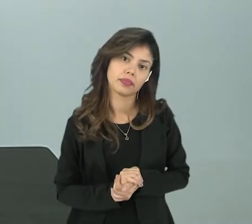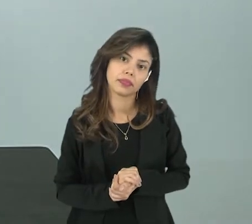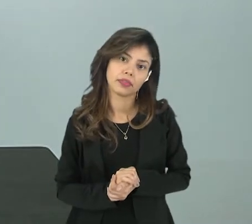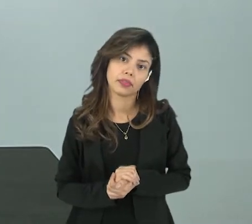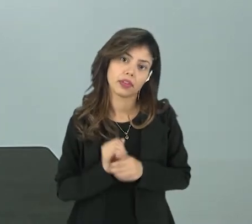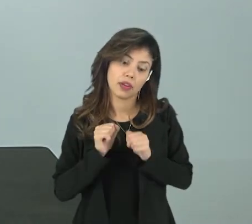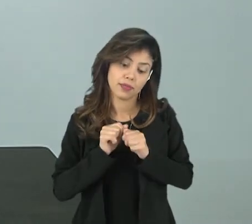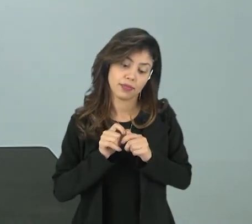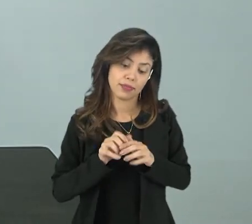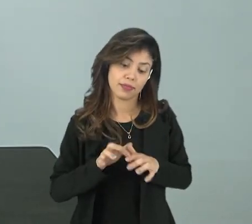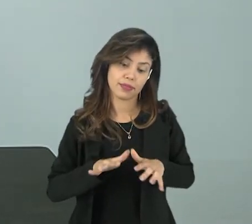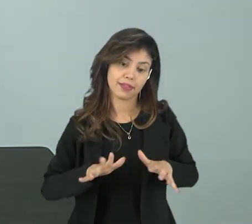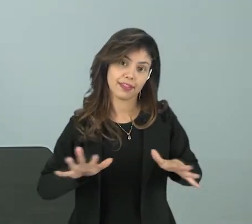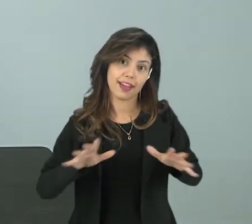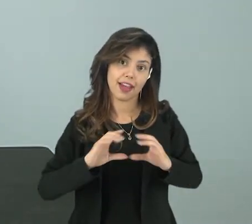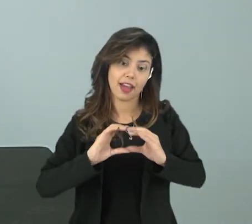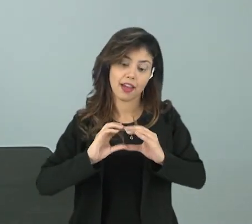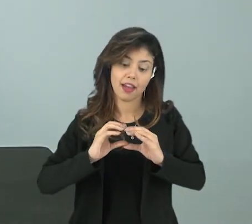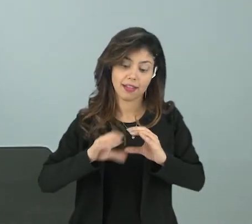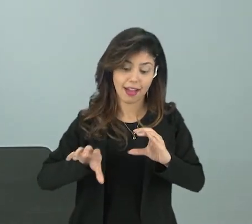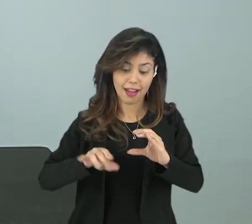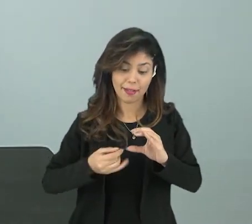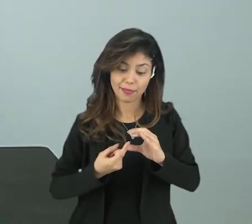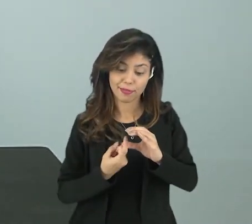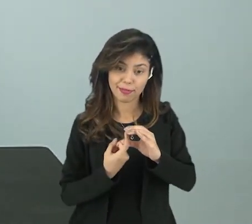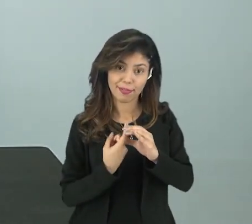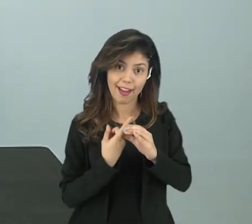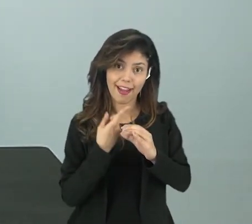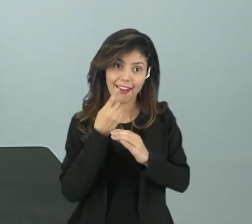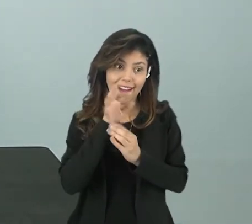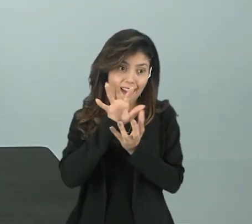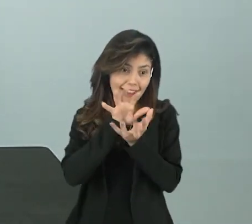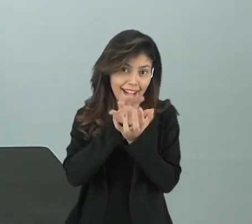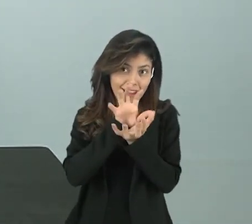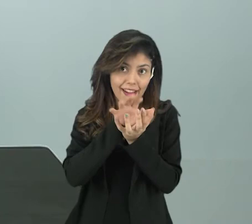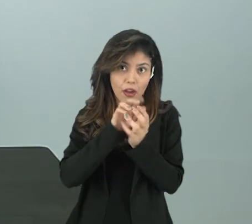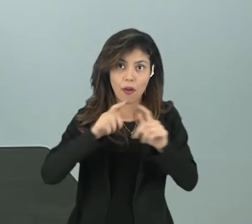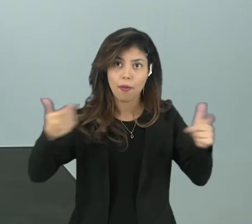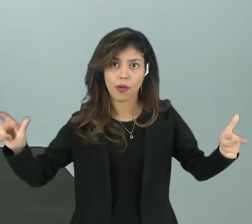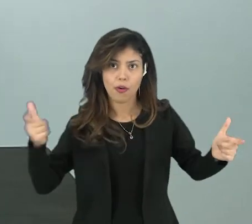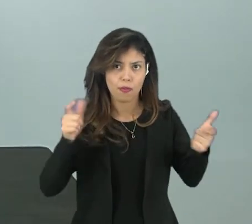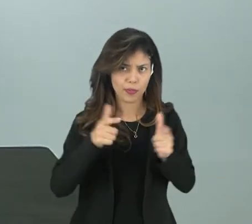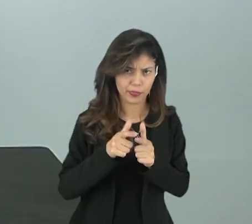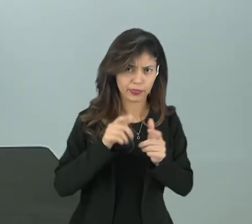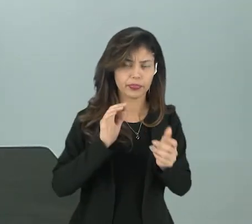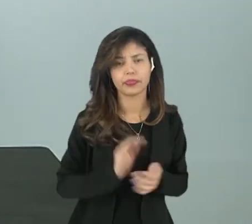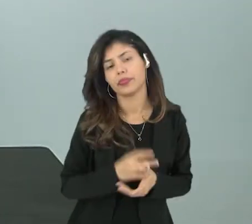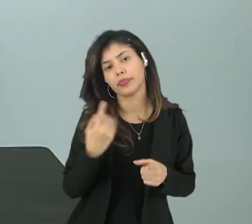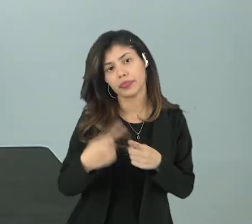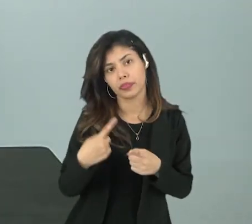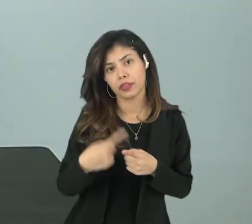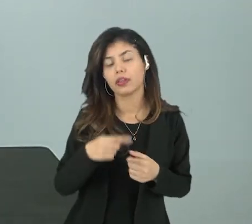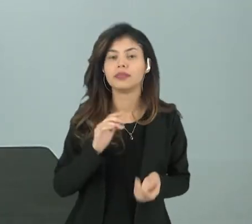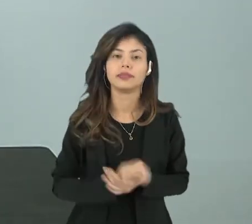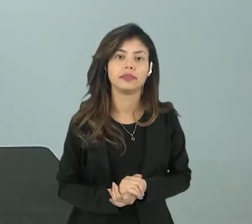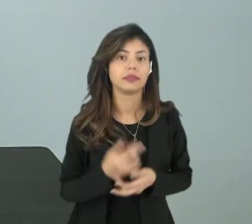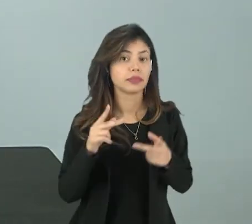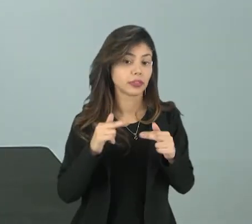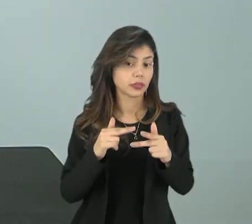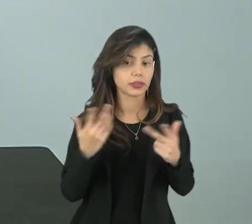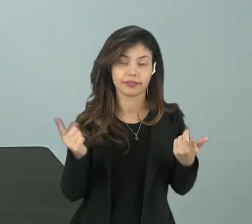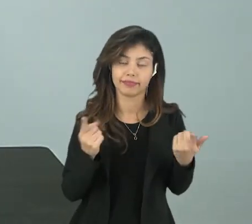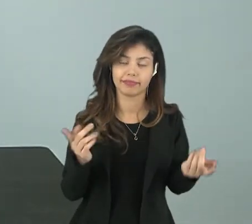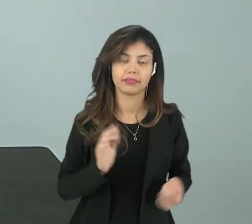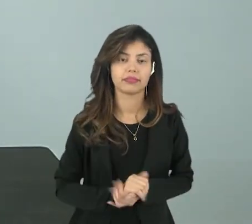vão nascer. E eles nasceram todos de uma vez. Uns maiores, outros menores, porque também ninguém é igual,